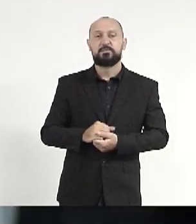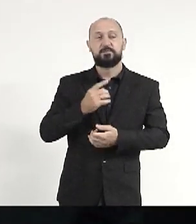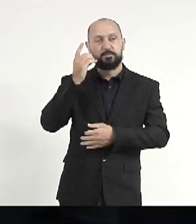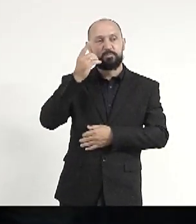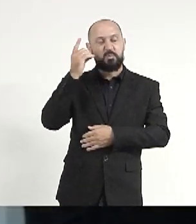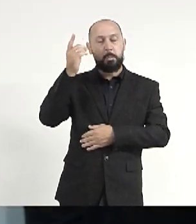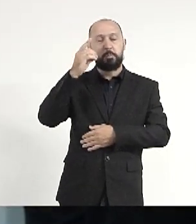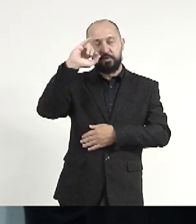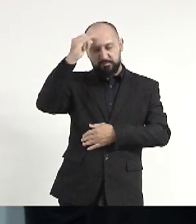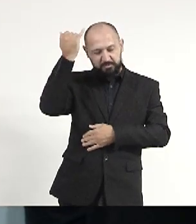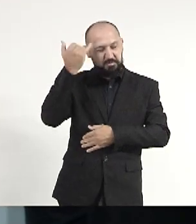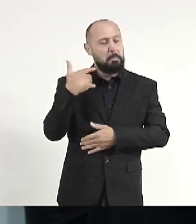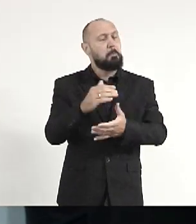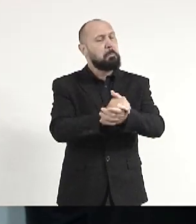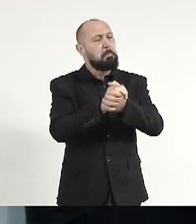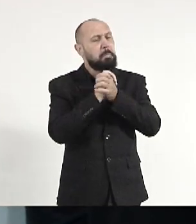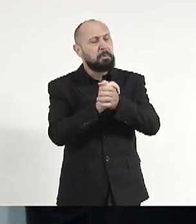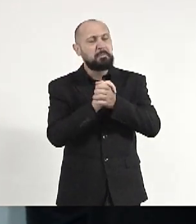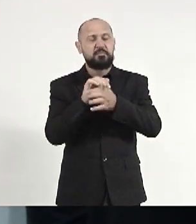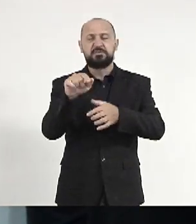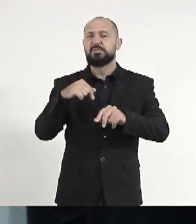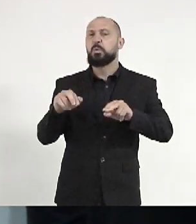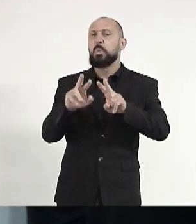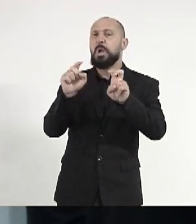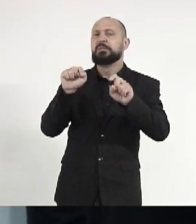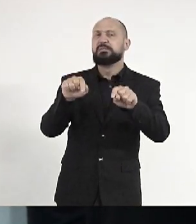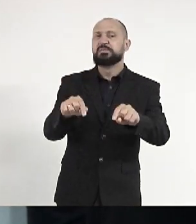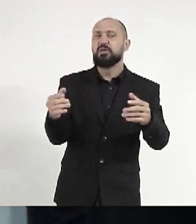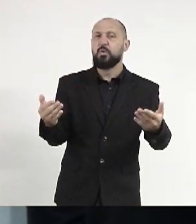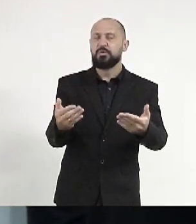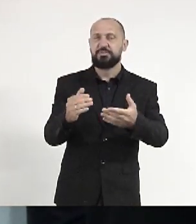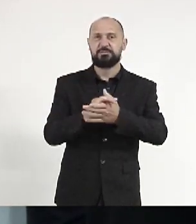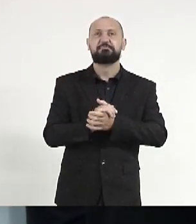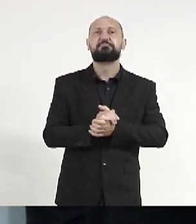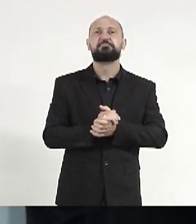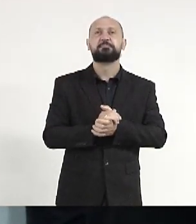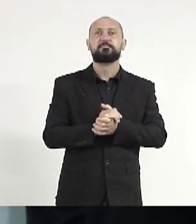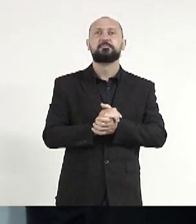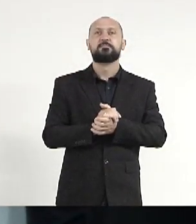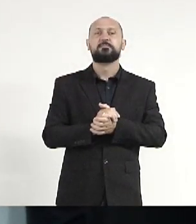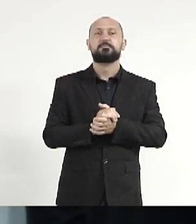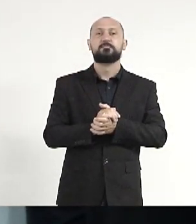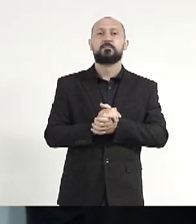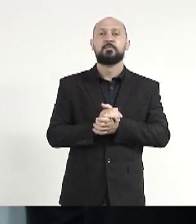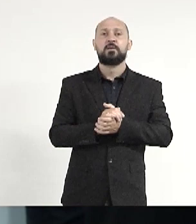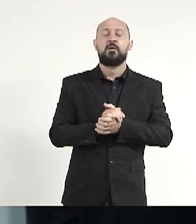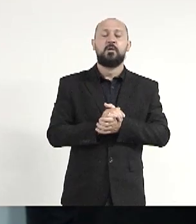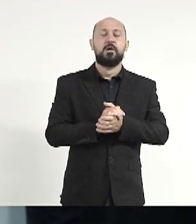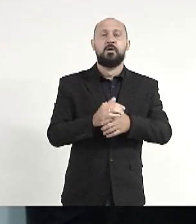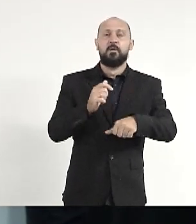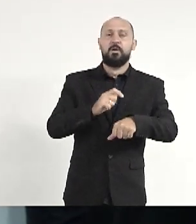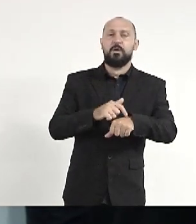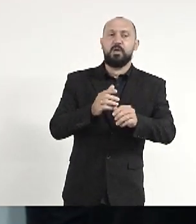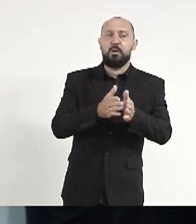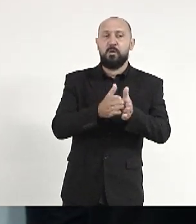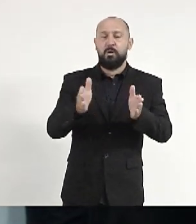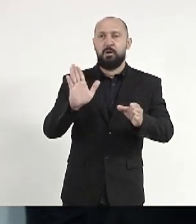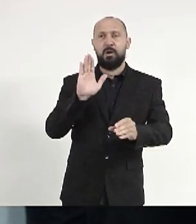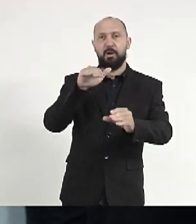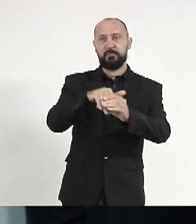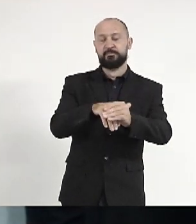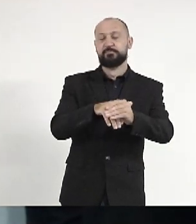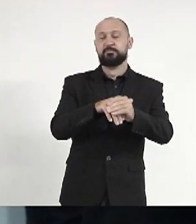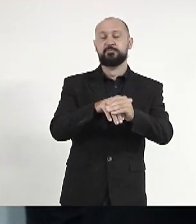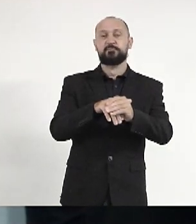eu parabenizo Vossa Excelência por trazer esse assunto à pauta no momento em que nós estamos exatamente num pleito